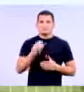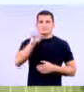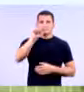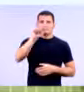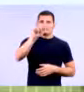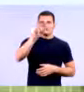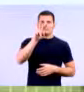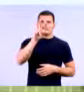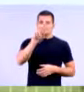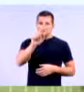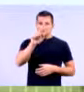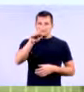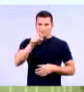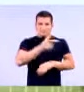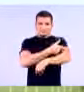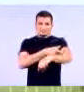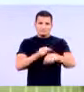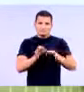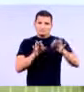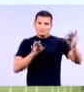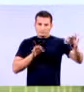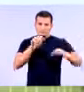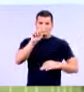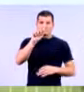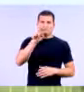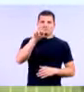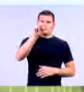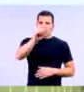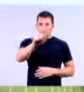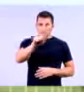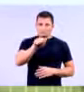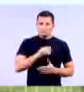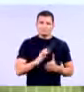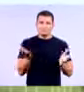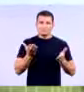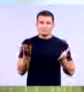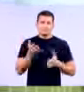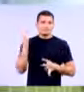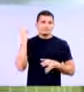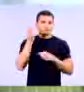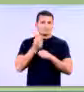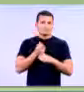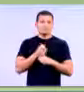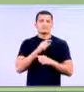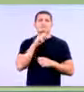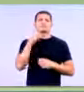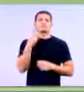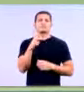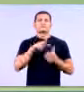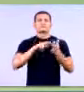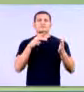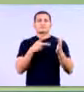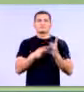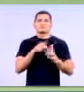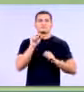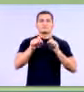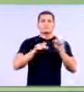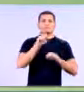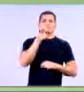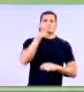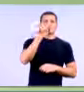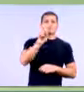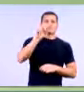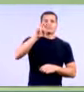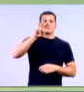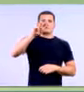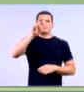a nossa educação à distância é mediada pelo ambiente virtual. Vamos recapitular qual que era o seu significado. O que é um AVA? É